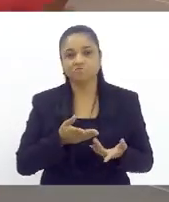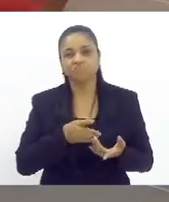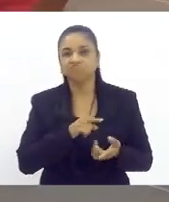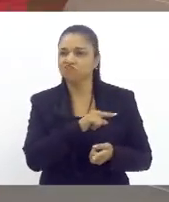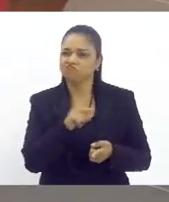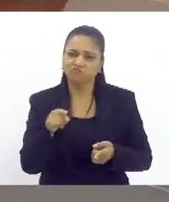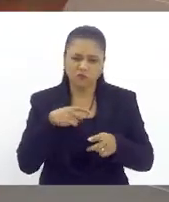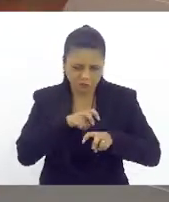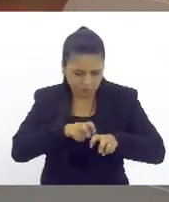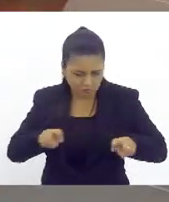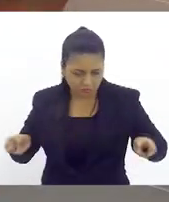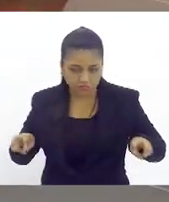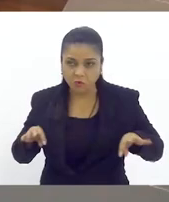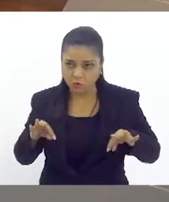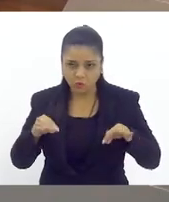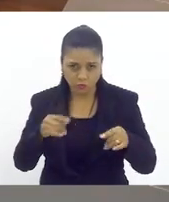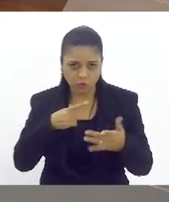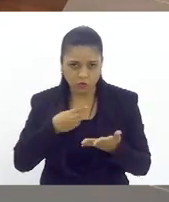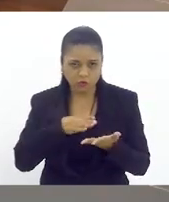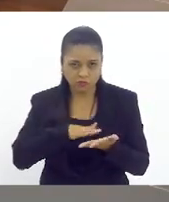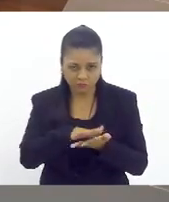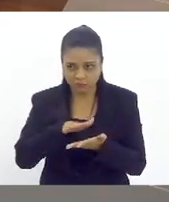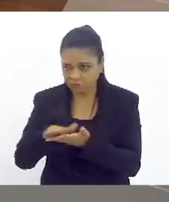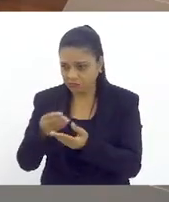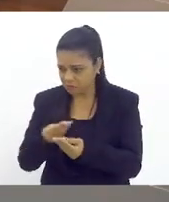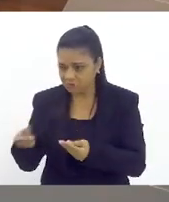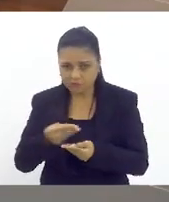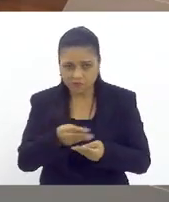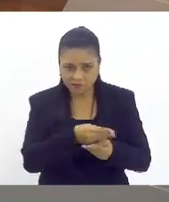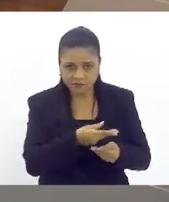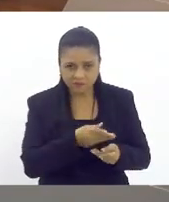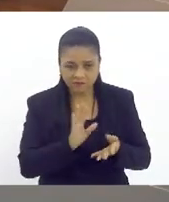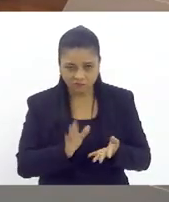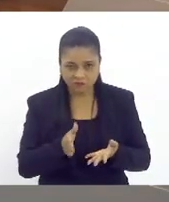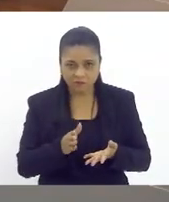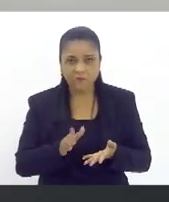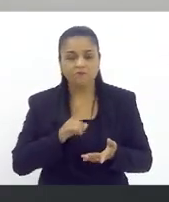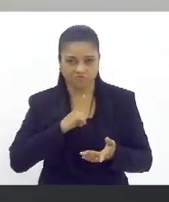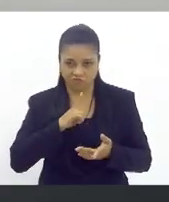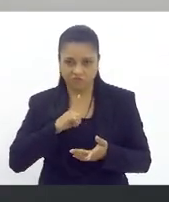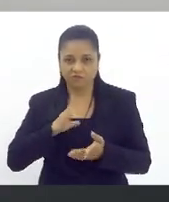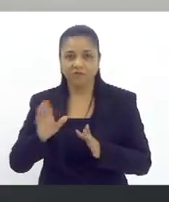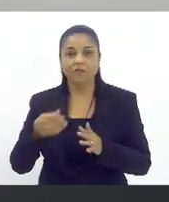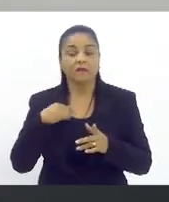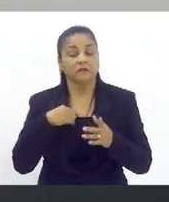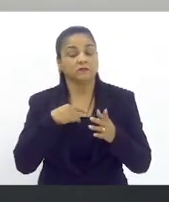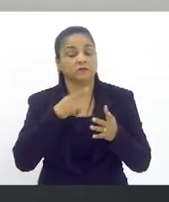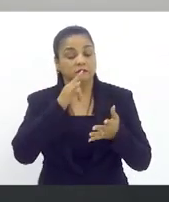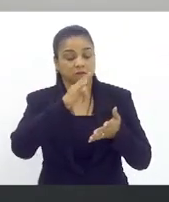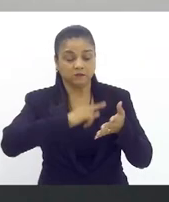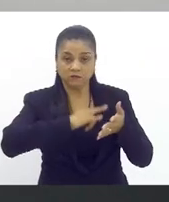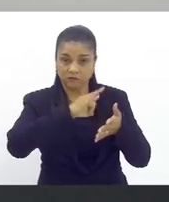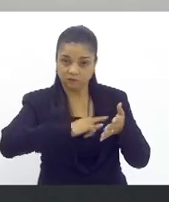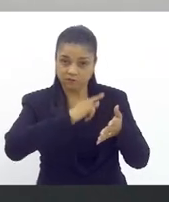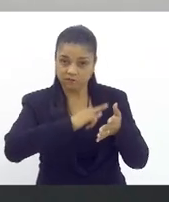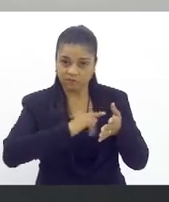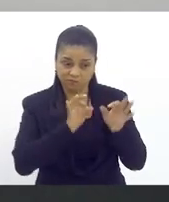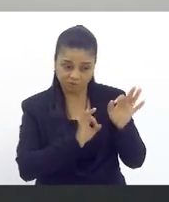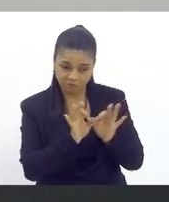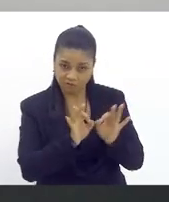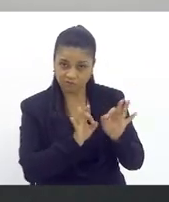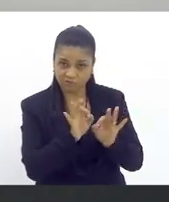todos da mesa tem isso aqui em mãos tem isso aqui foi foi